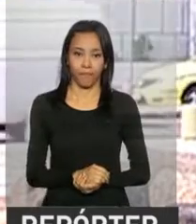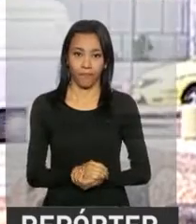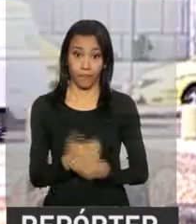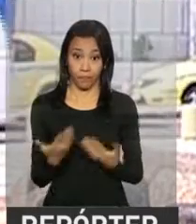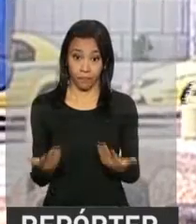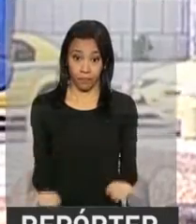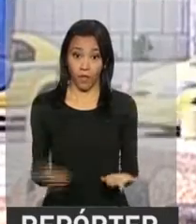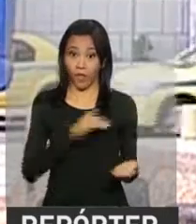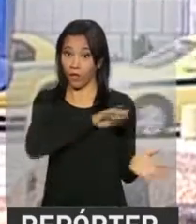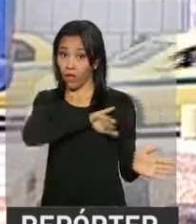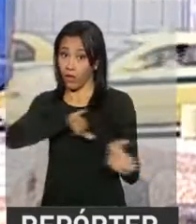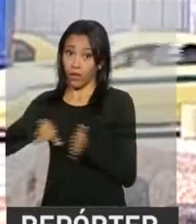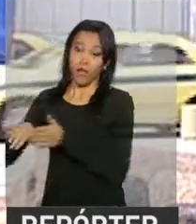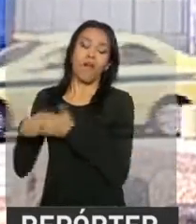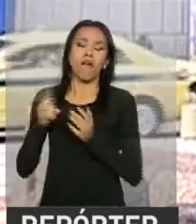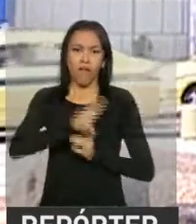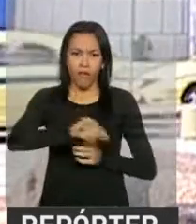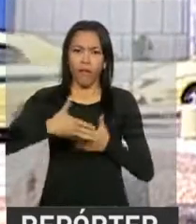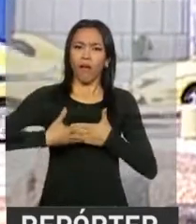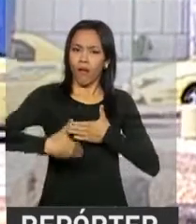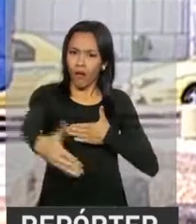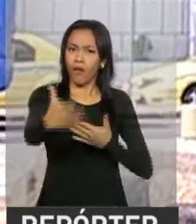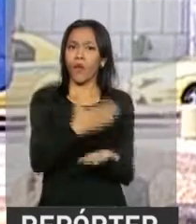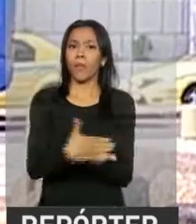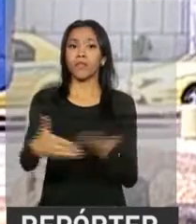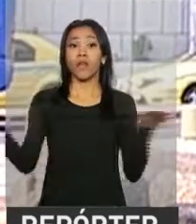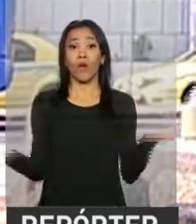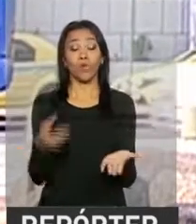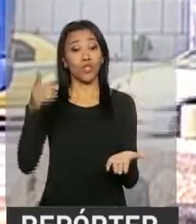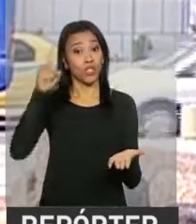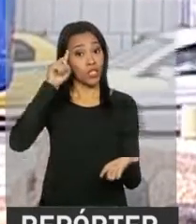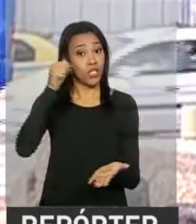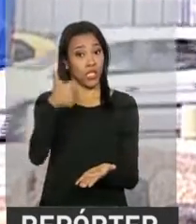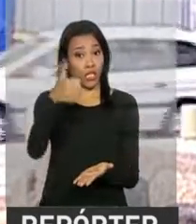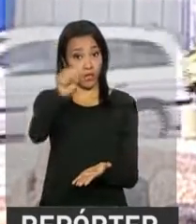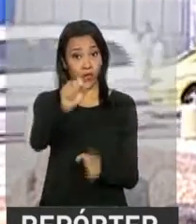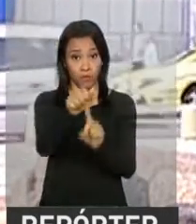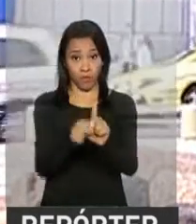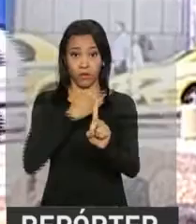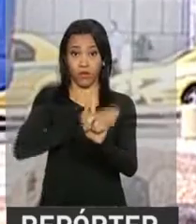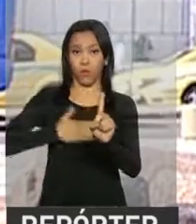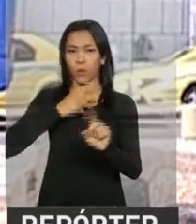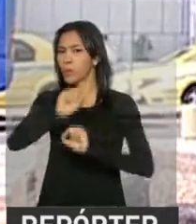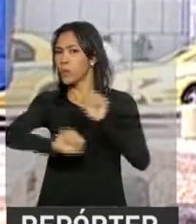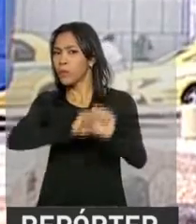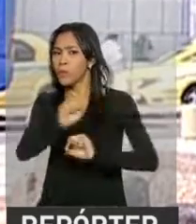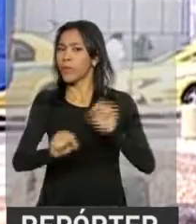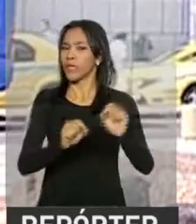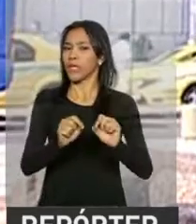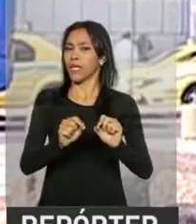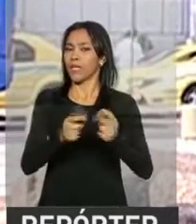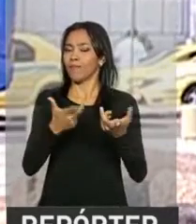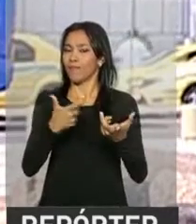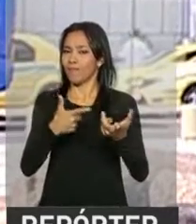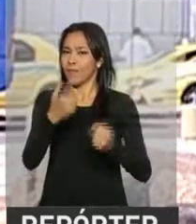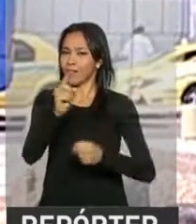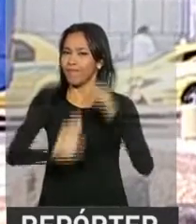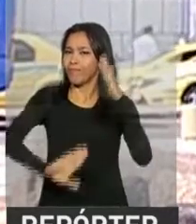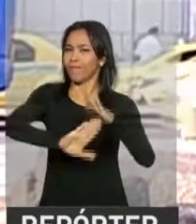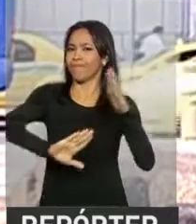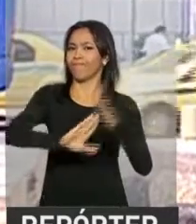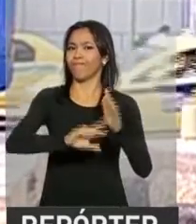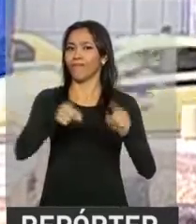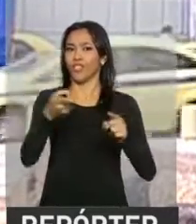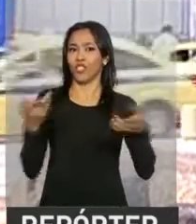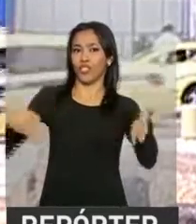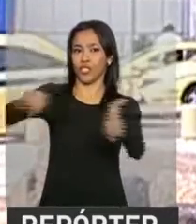Agora, Leandro, vai começar a partir de hoje, até o dia 18 de agosto, começa uma restrição de voos aqui no aeroporto